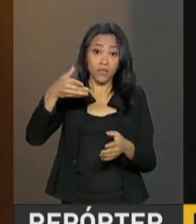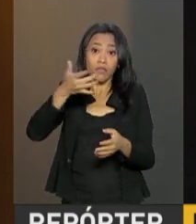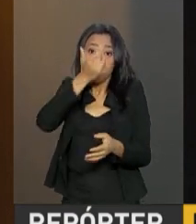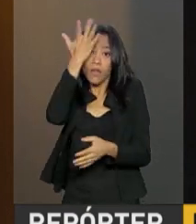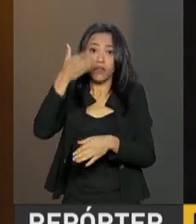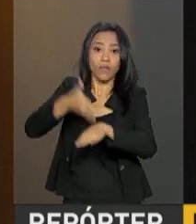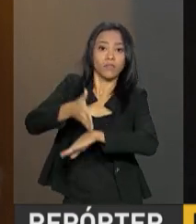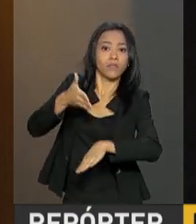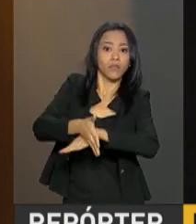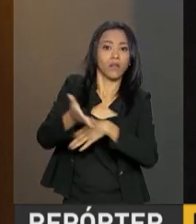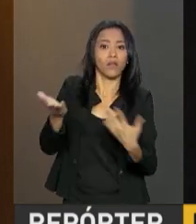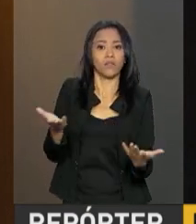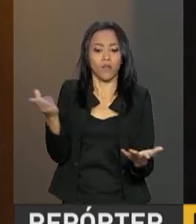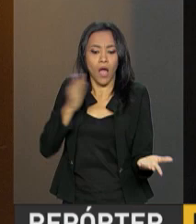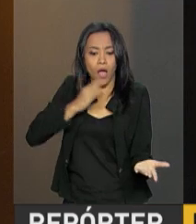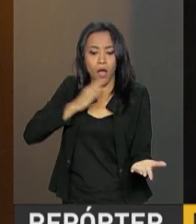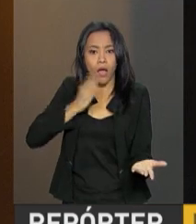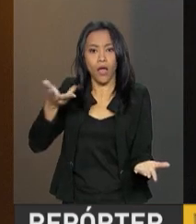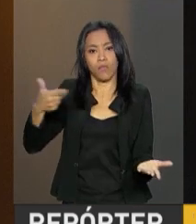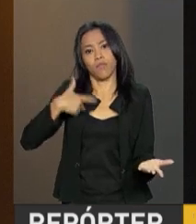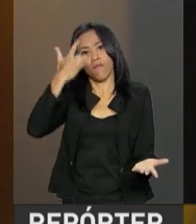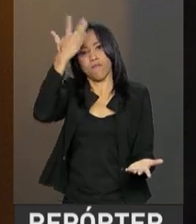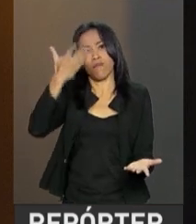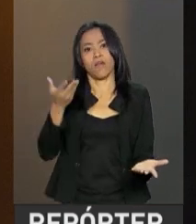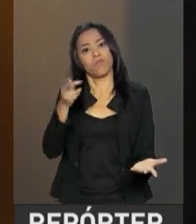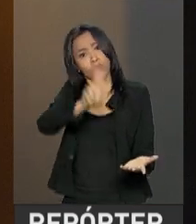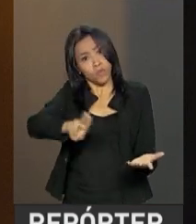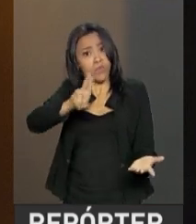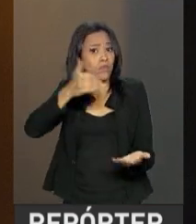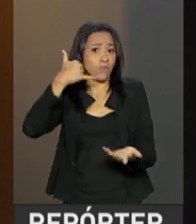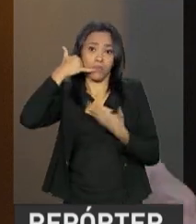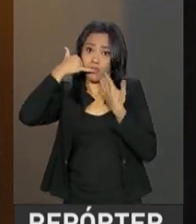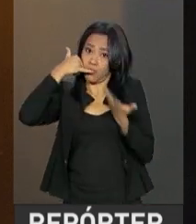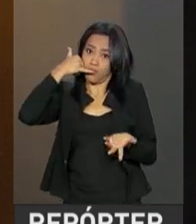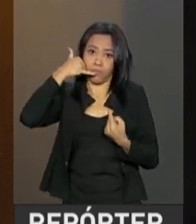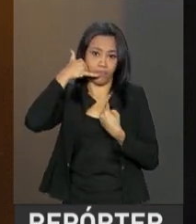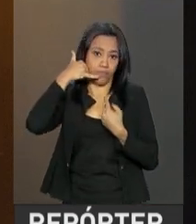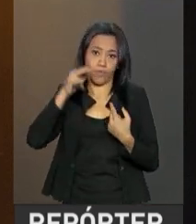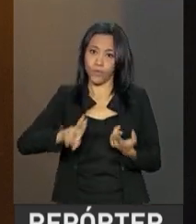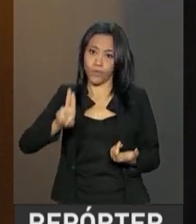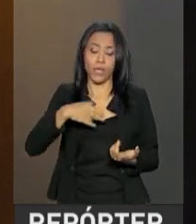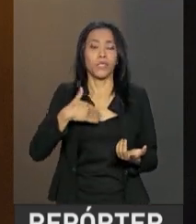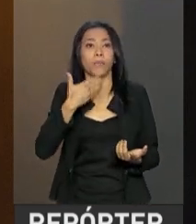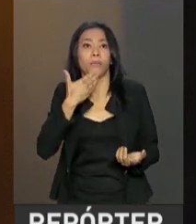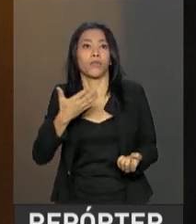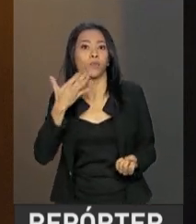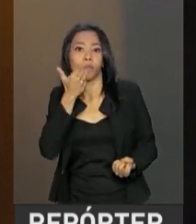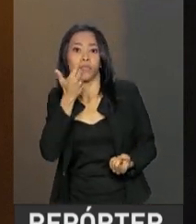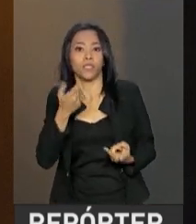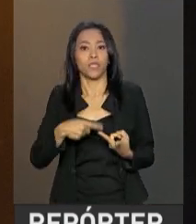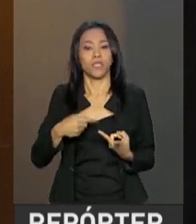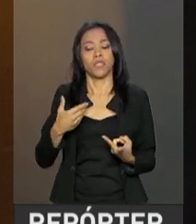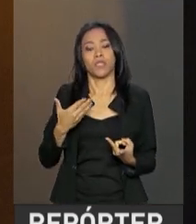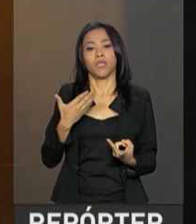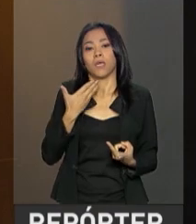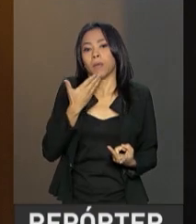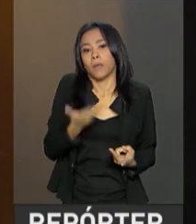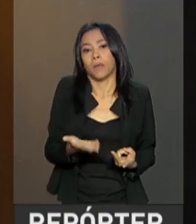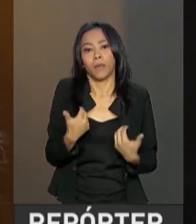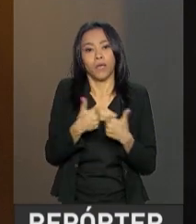feito feita de forma ágil fácil pelo seu smartphone ou derrotas hoje a gente pede comida pede transporte tudo por um aplicativo